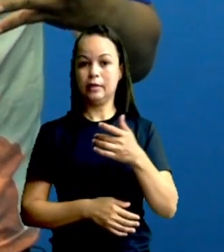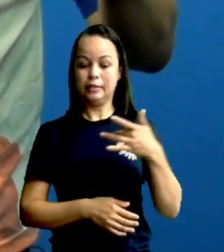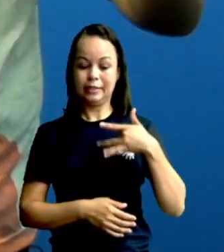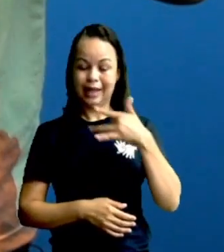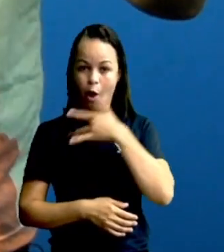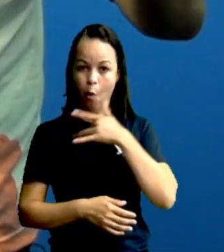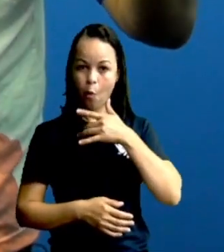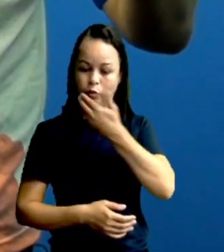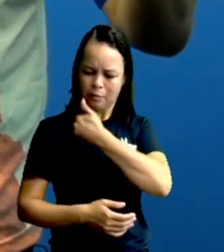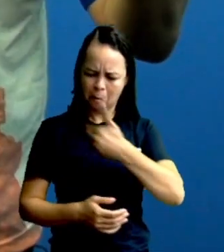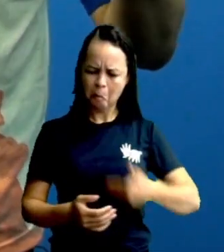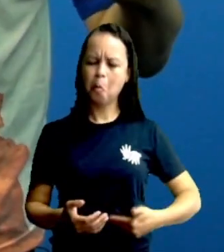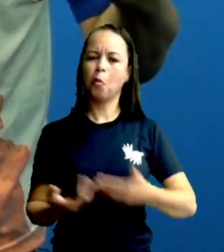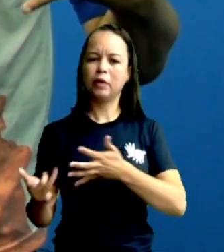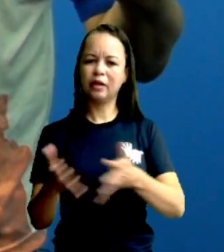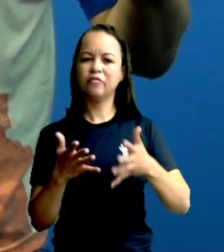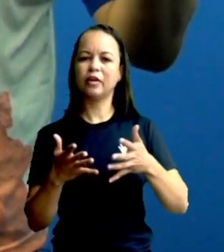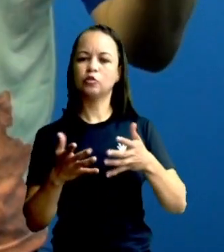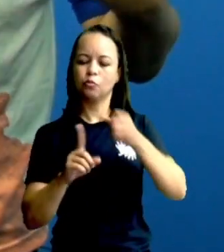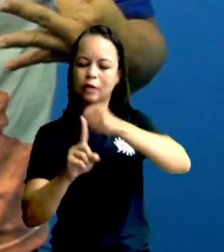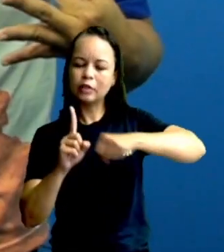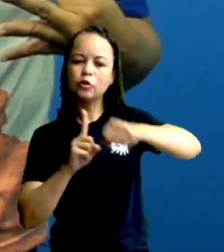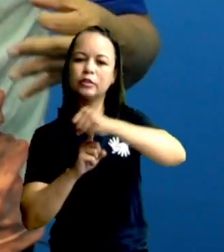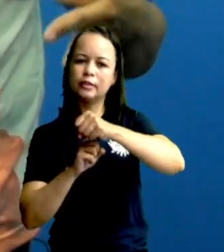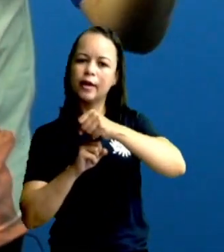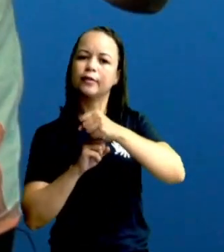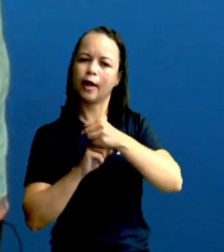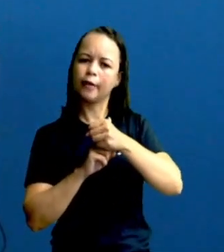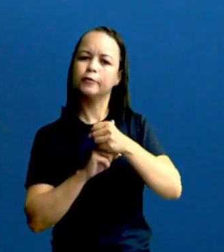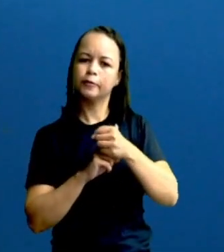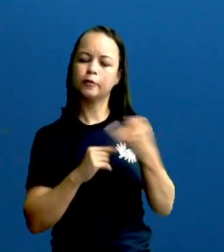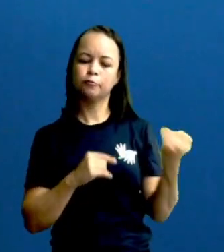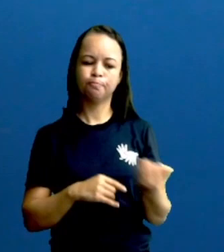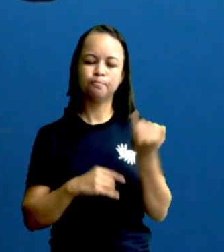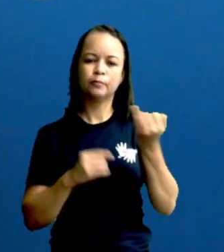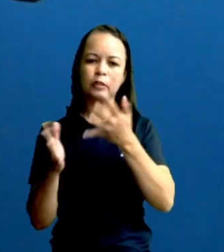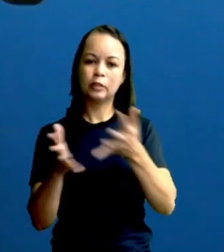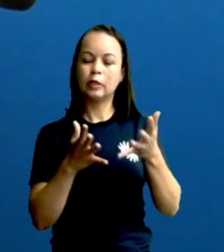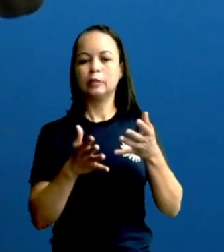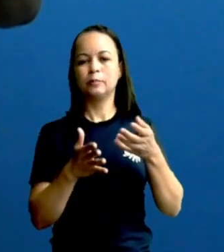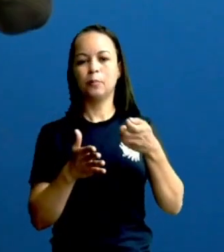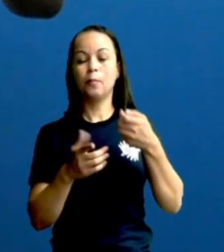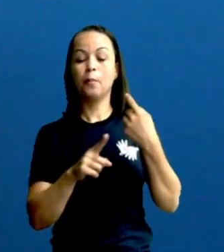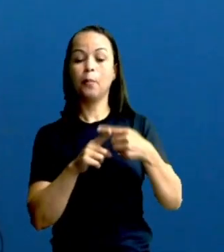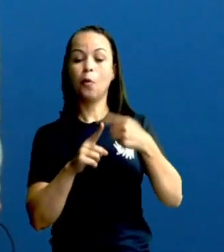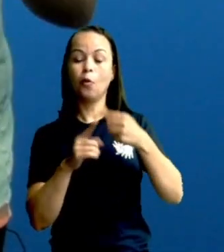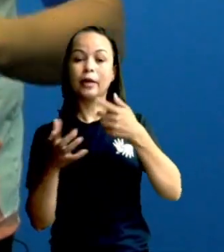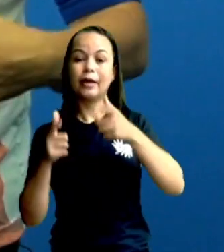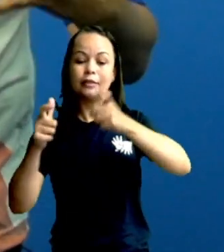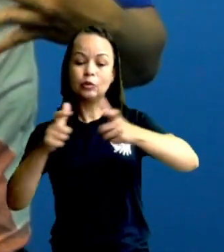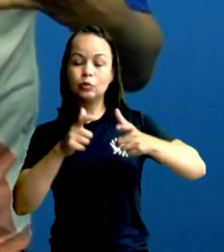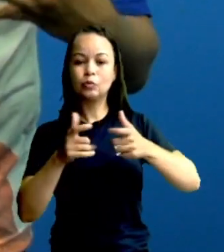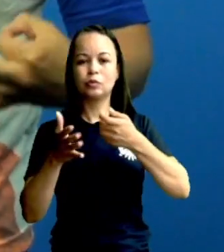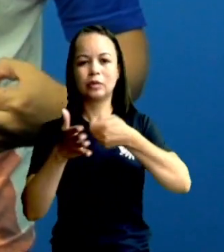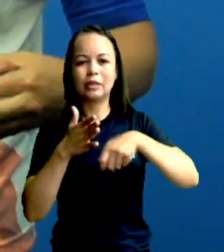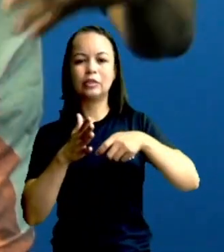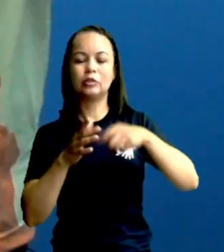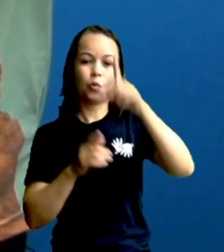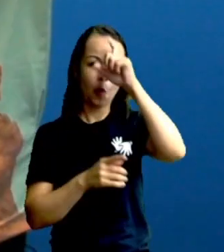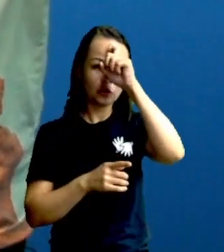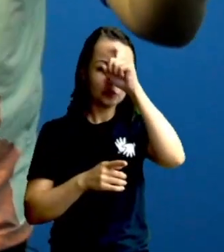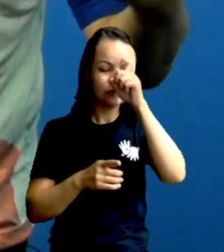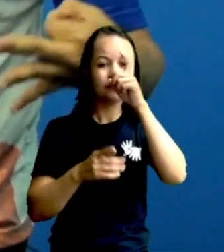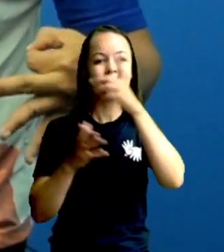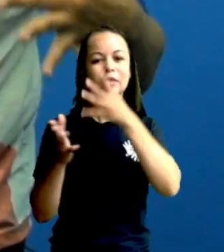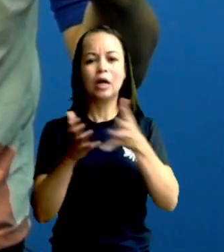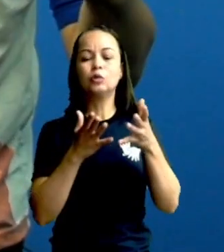certeza faz com que toda a sociedade ganhe, porque há um impacto gigantesco no custo de hospitalização,